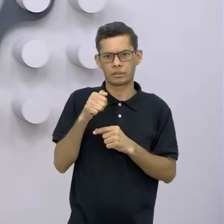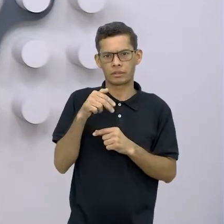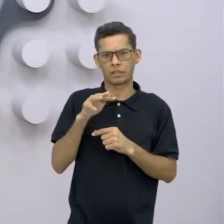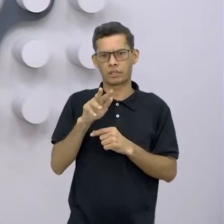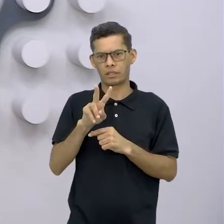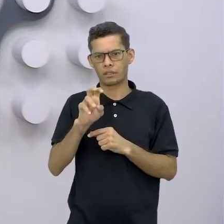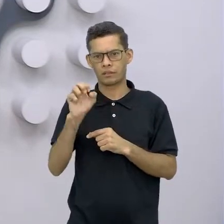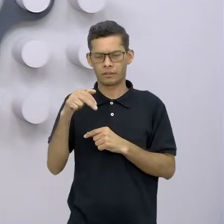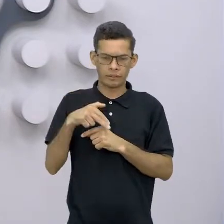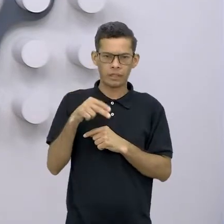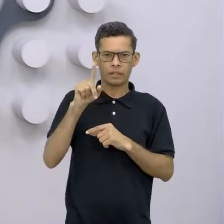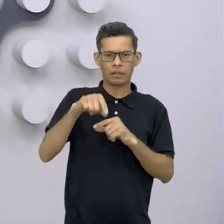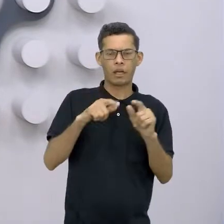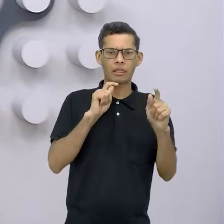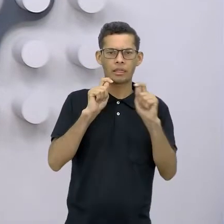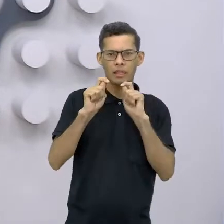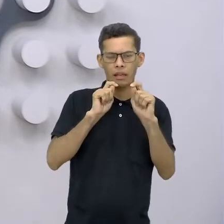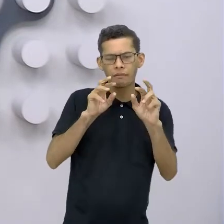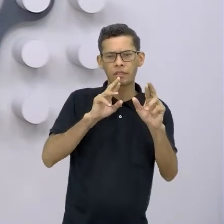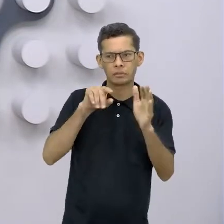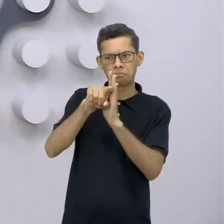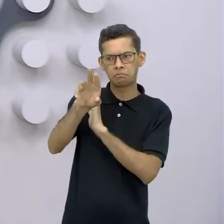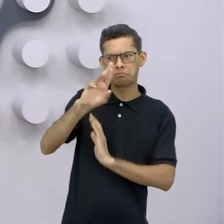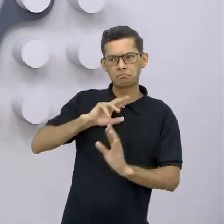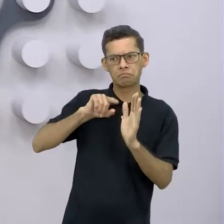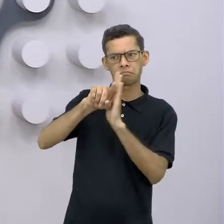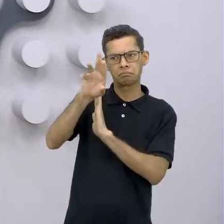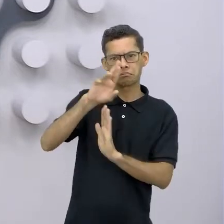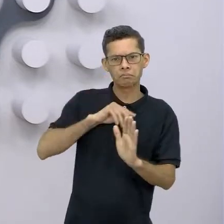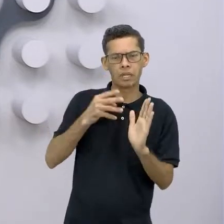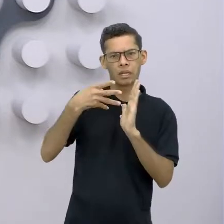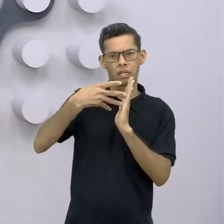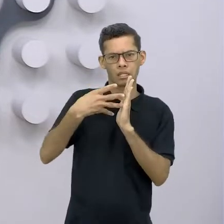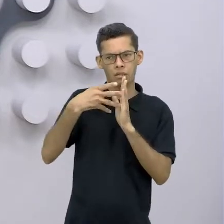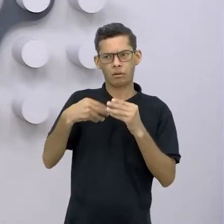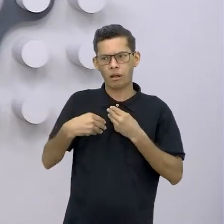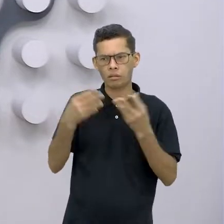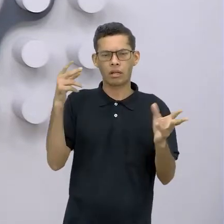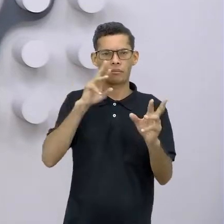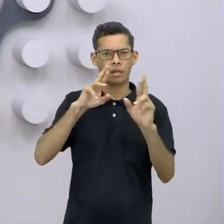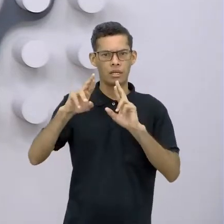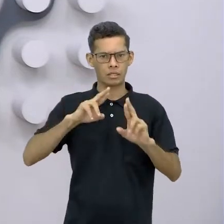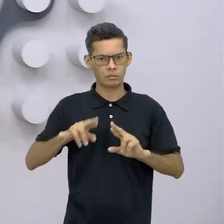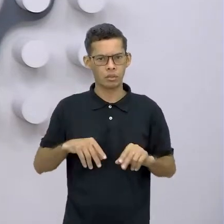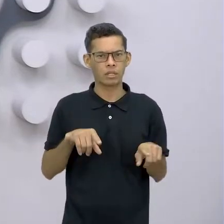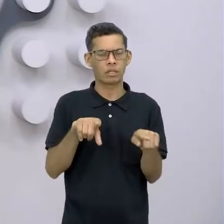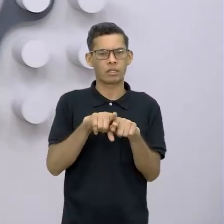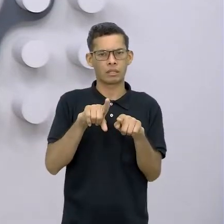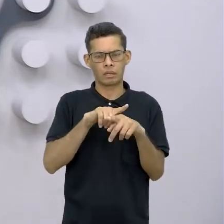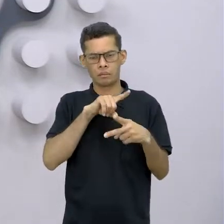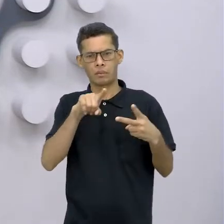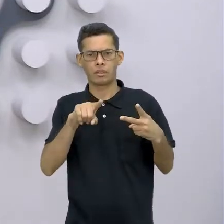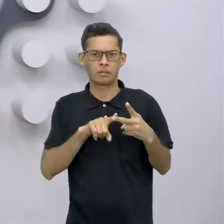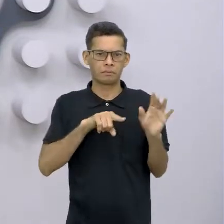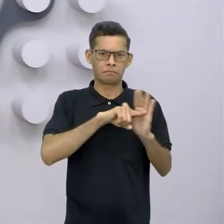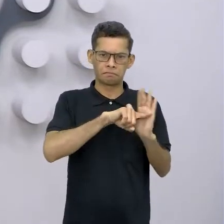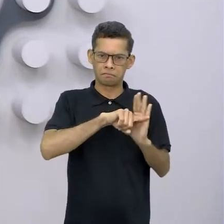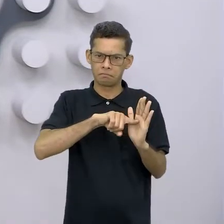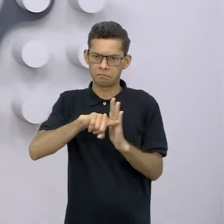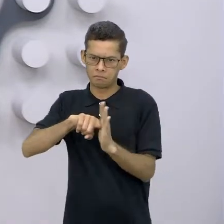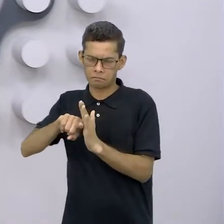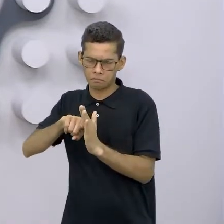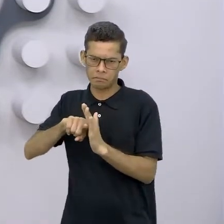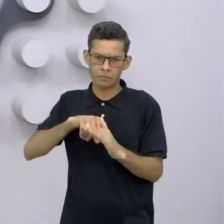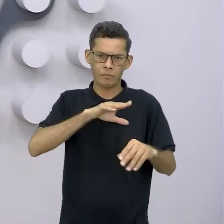essas entrevistas, que são esses questionários que são aplicados. Falei sobre as pesquisas que são